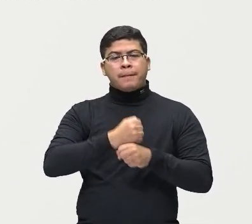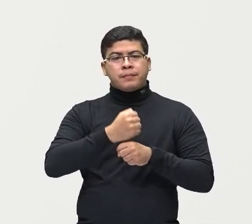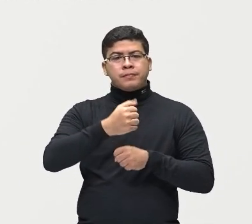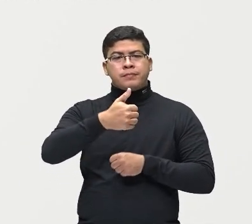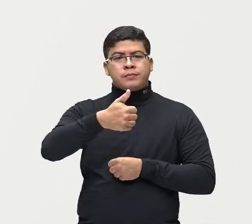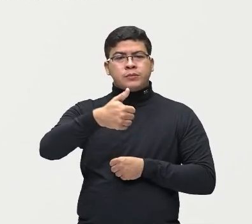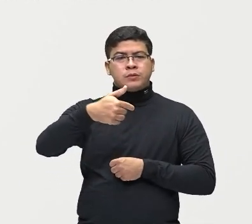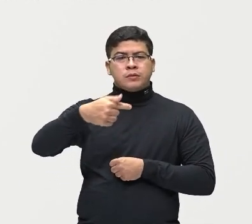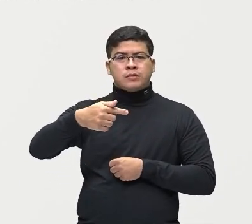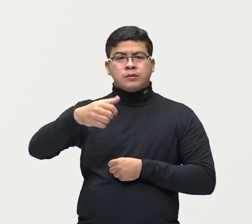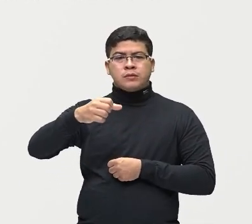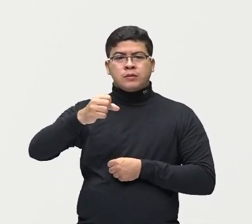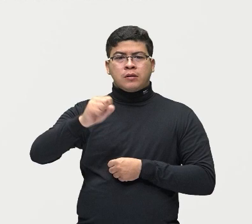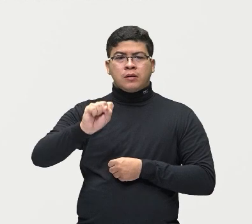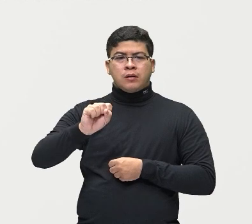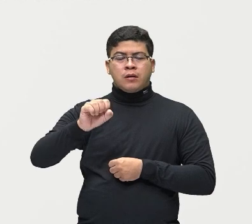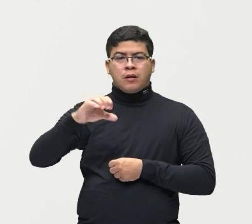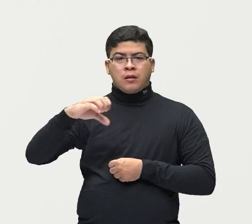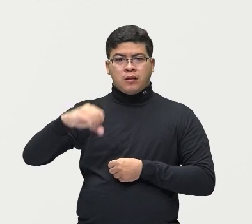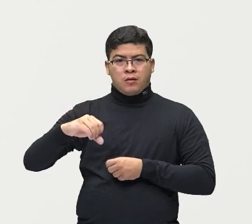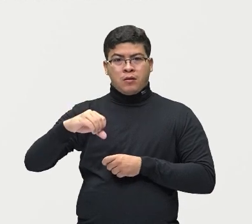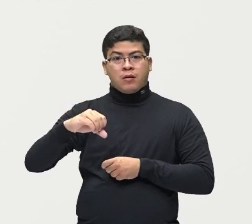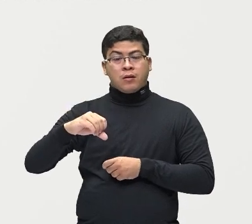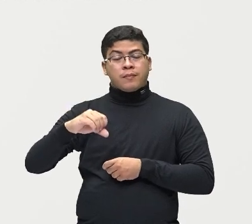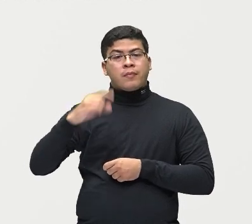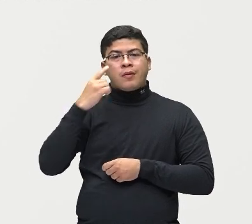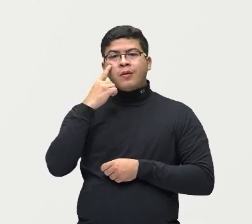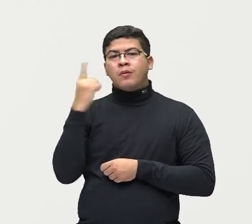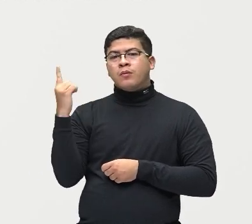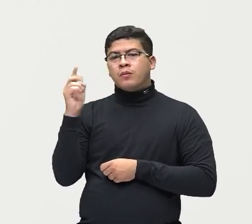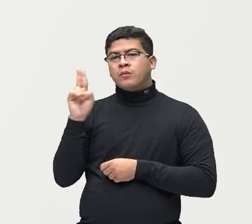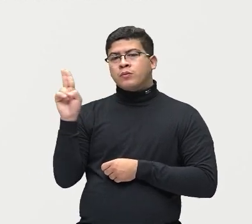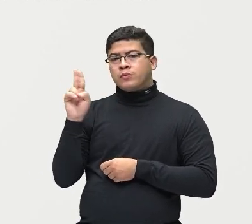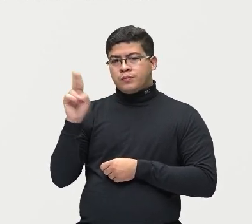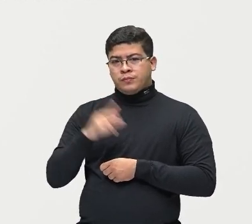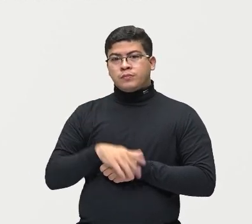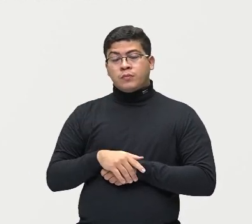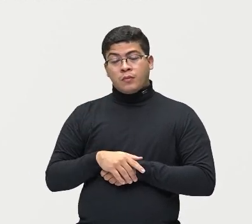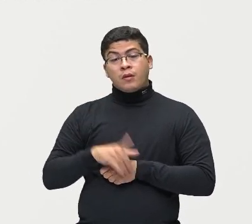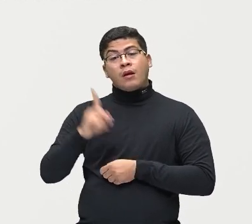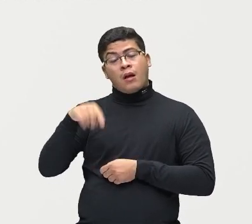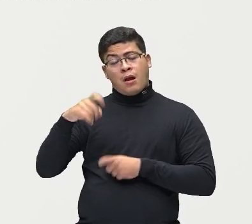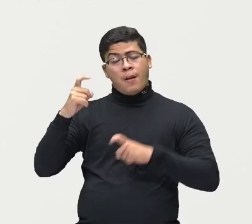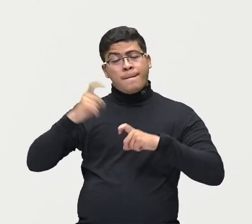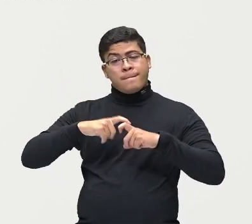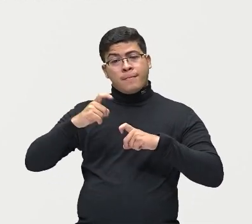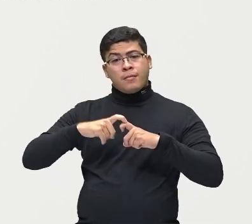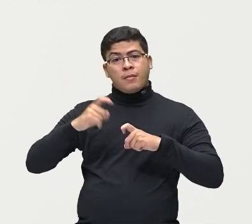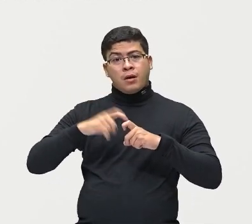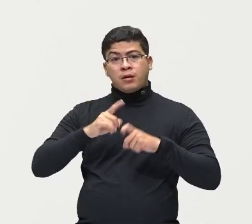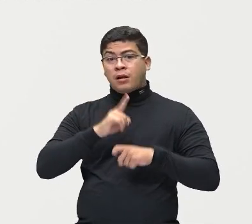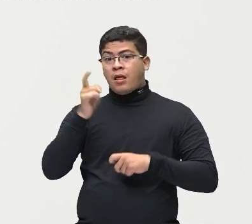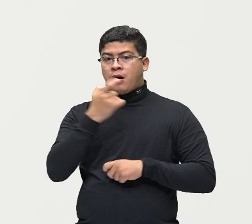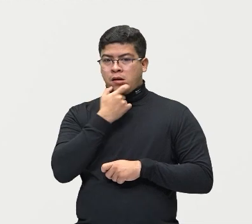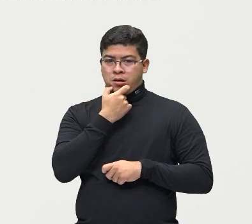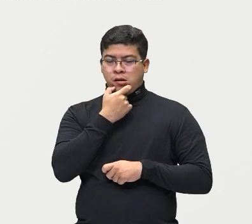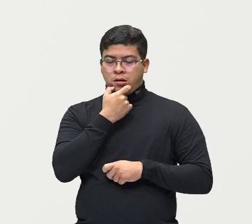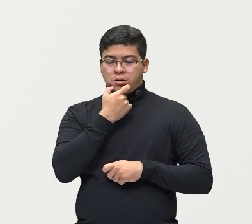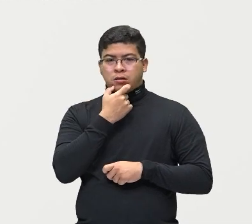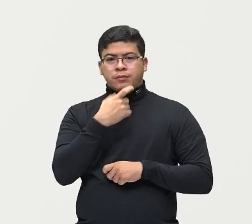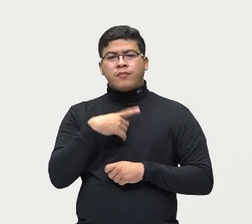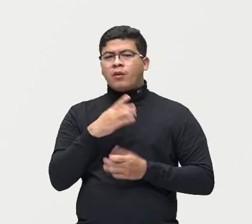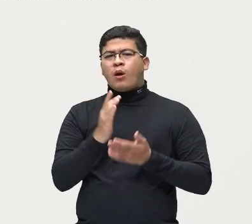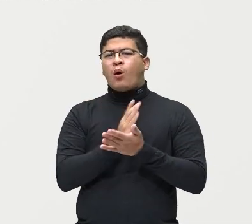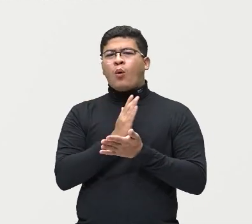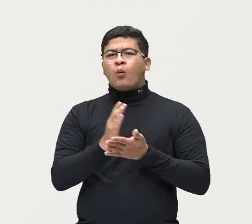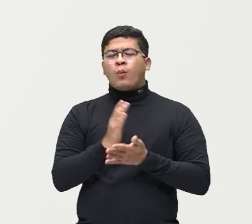1789, olha só, Edward Jenner, um médico britânico, ele observou que algumas vacas